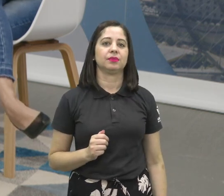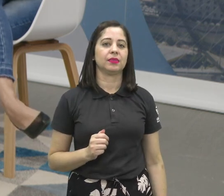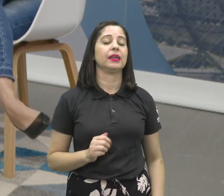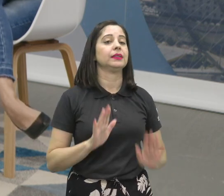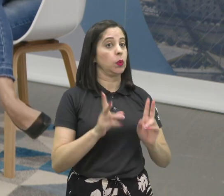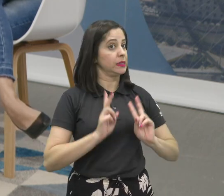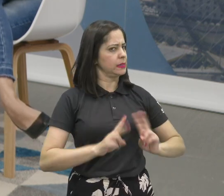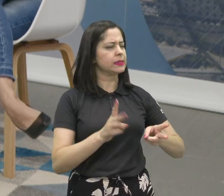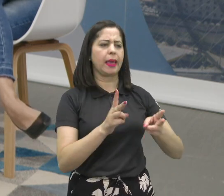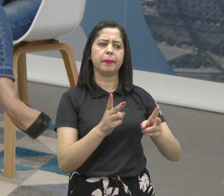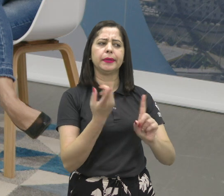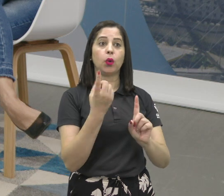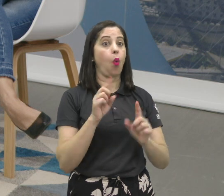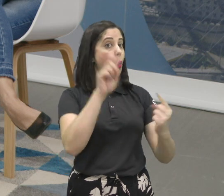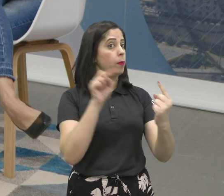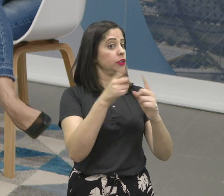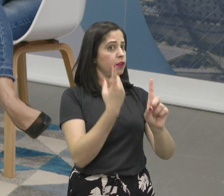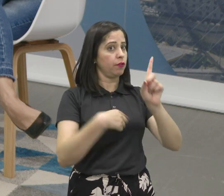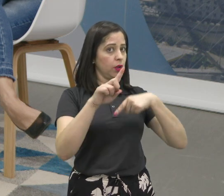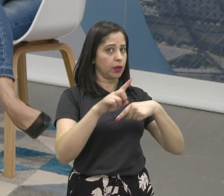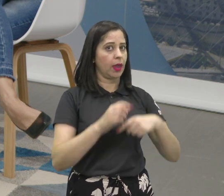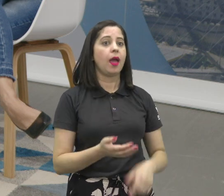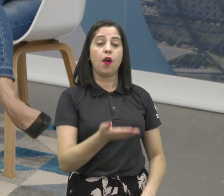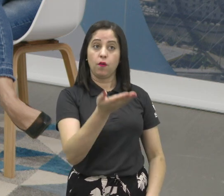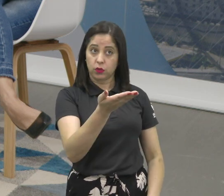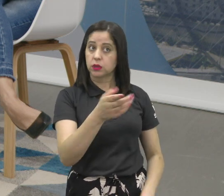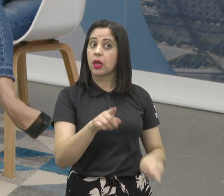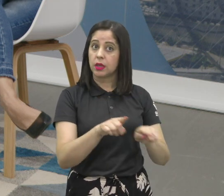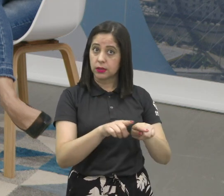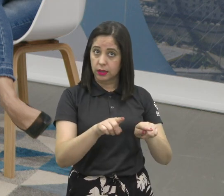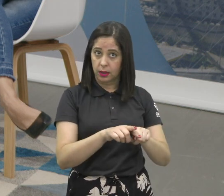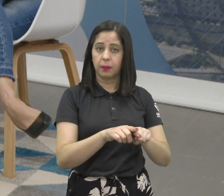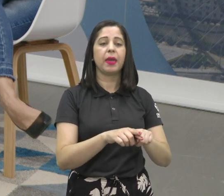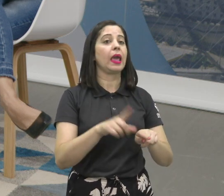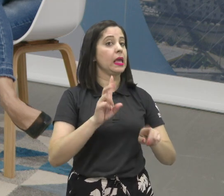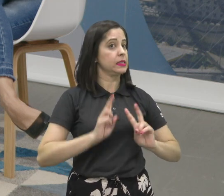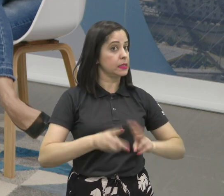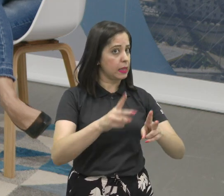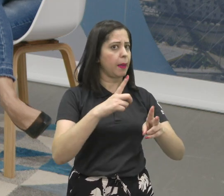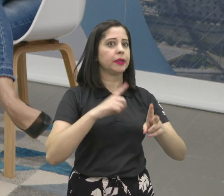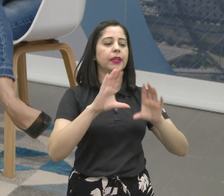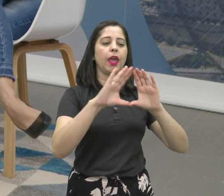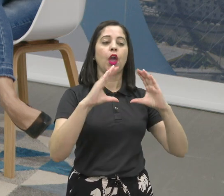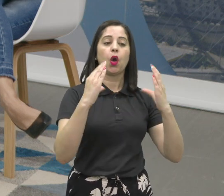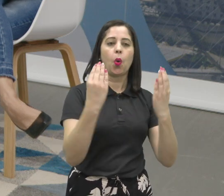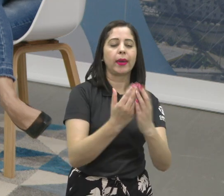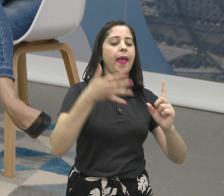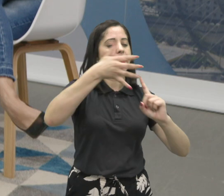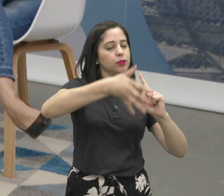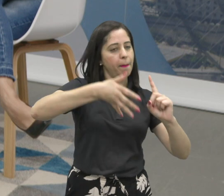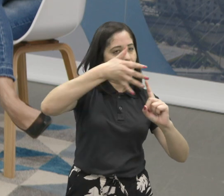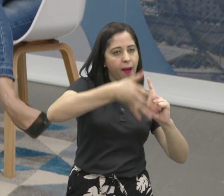né? E no caso de vocês, não é diferente, né? Há vários congressos, estudos que vocês fazem nessa área